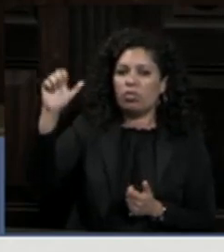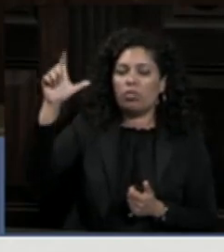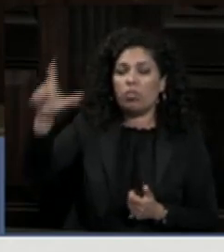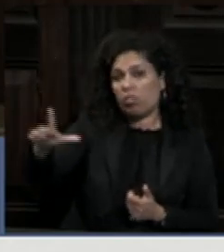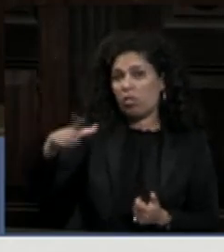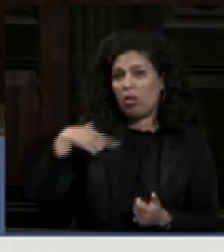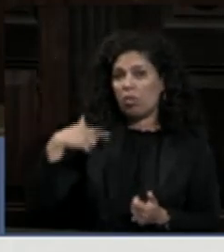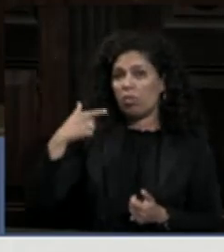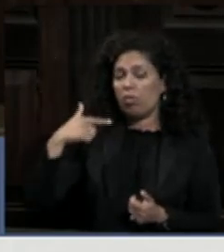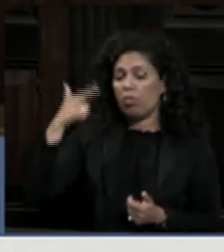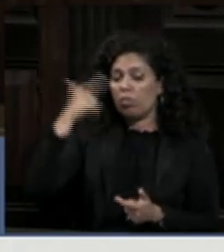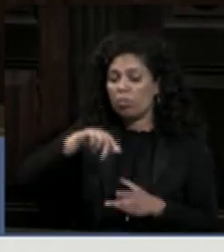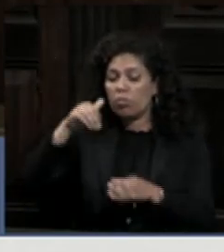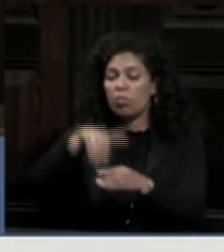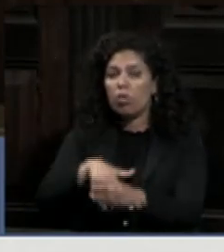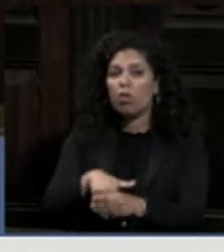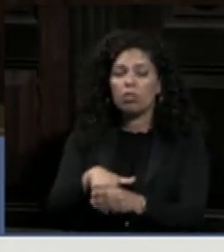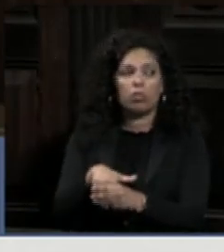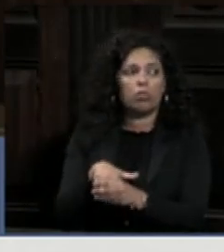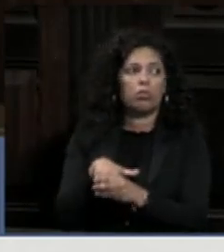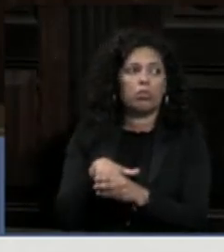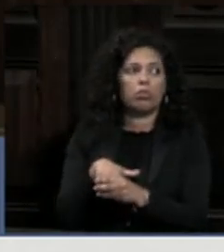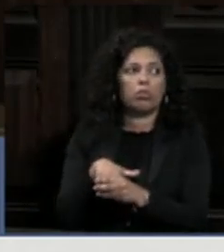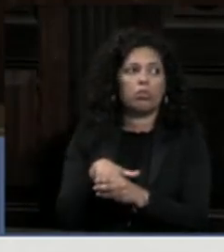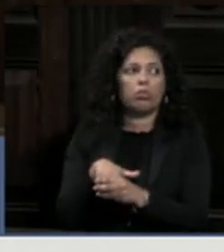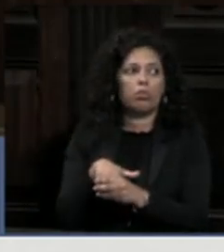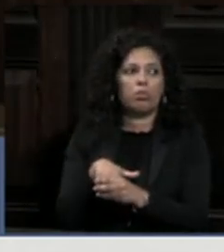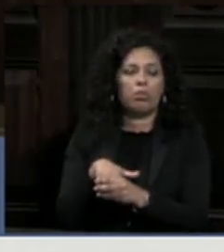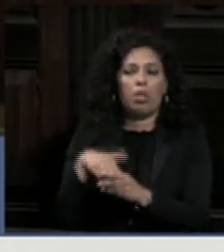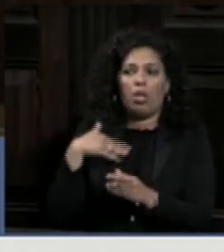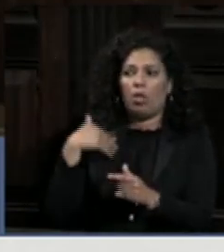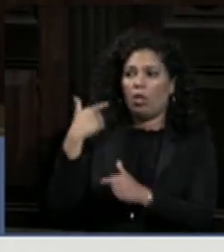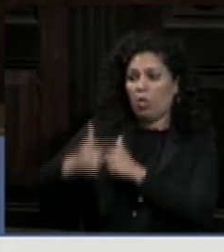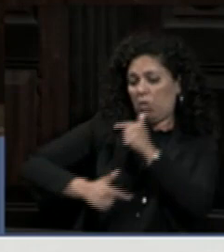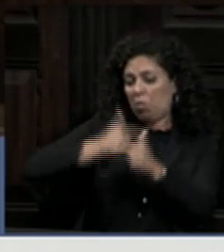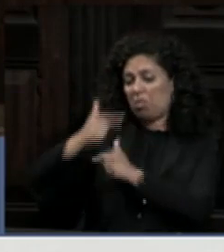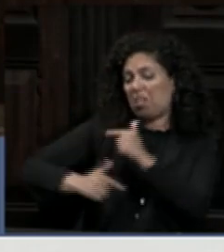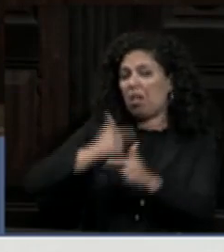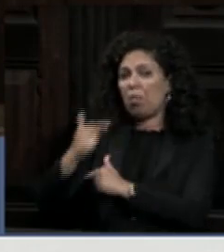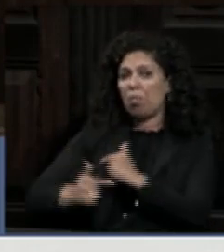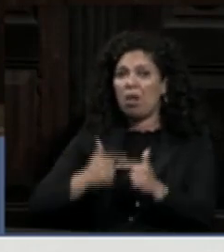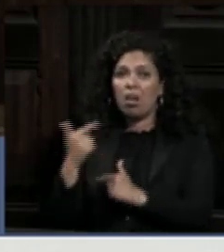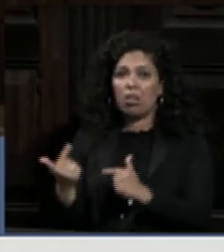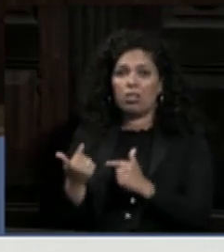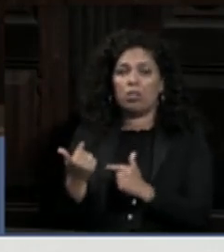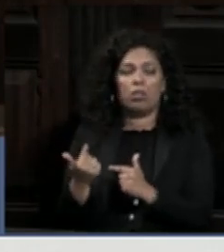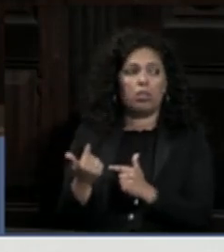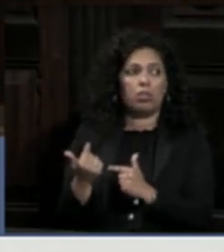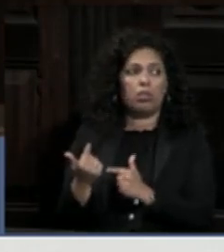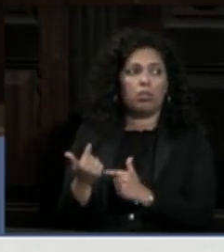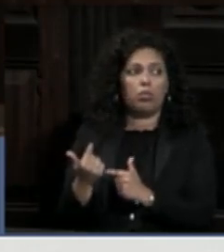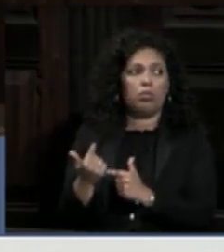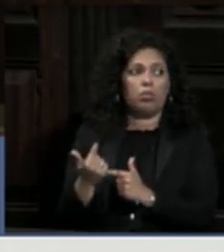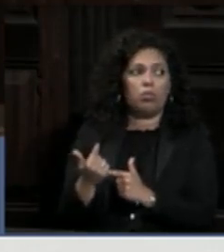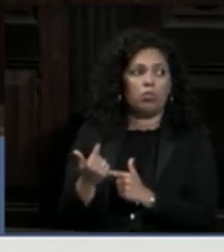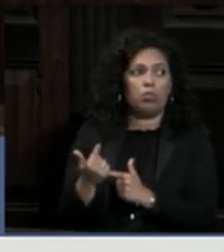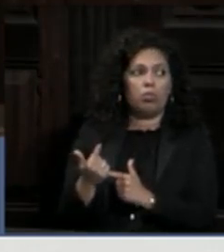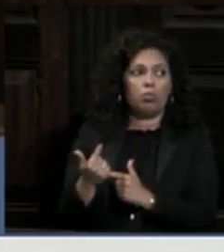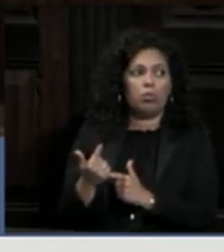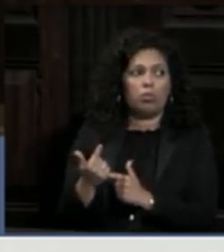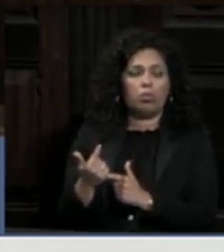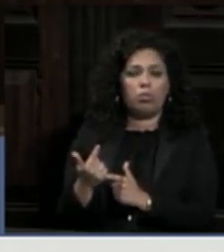é isso não é o trabalho de hoje não é fruto de que jamais farei